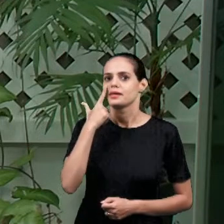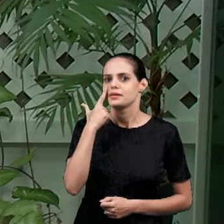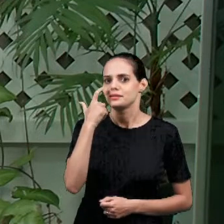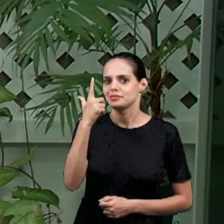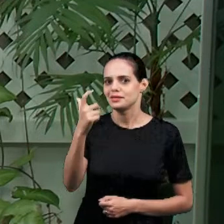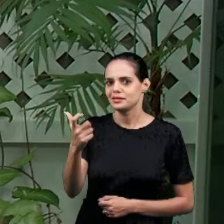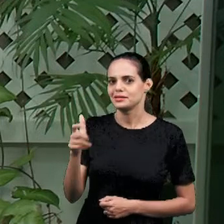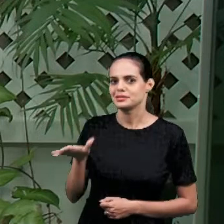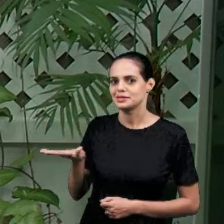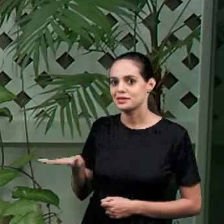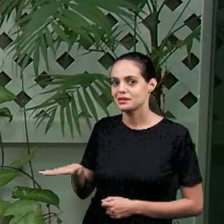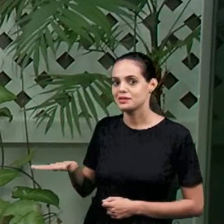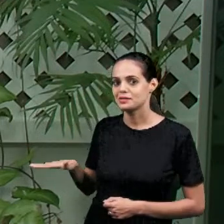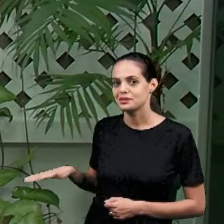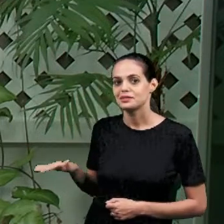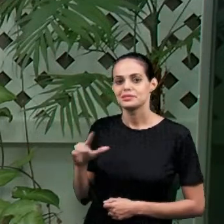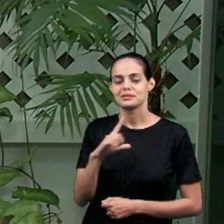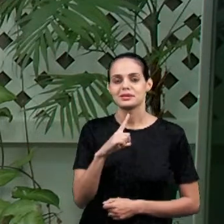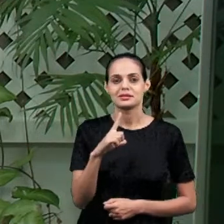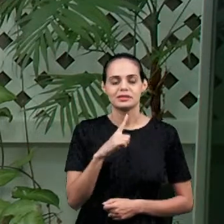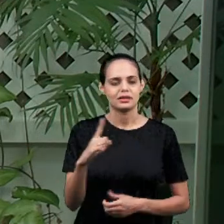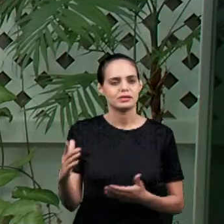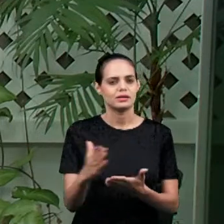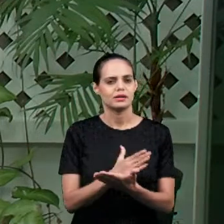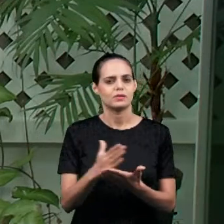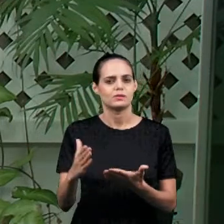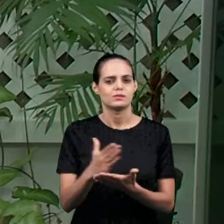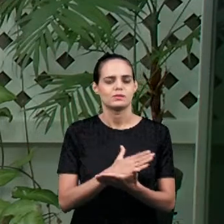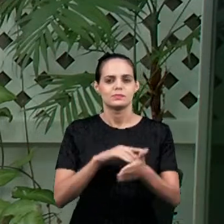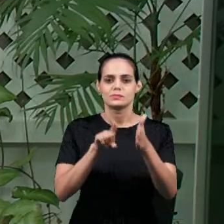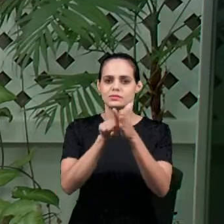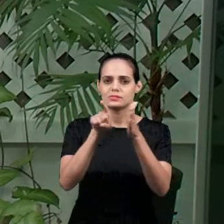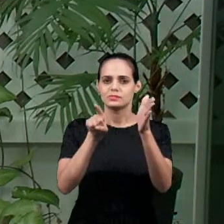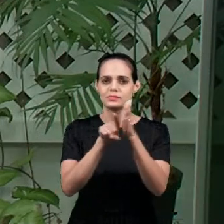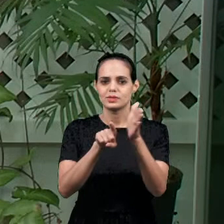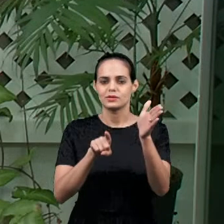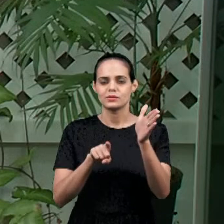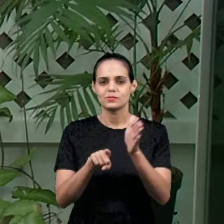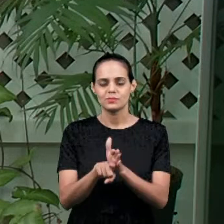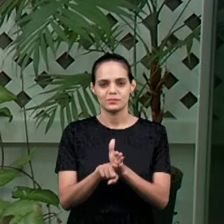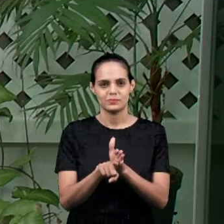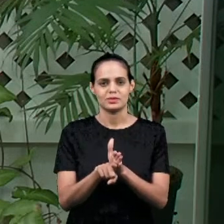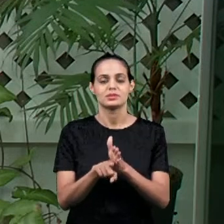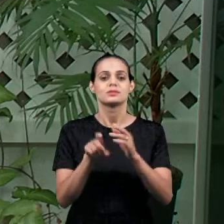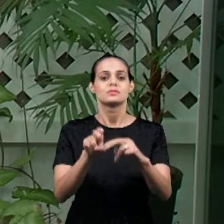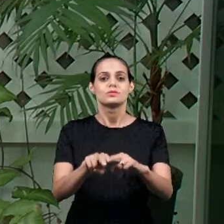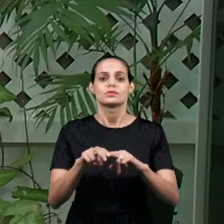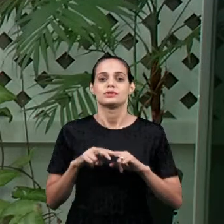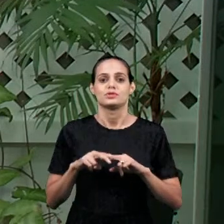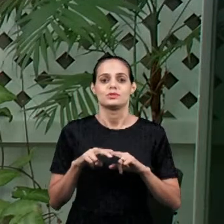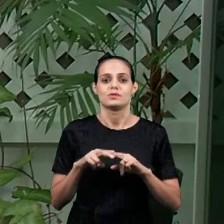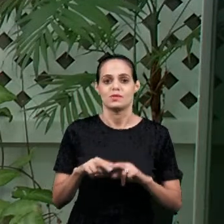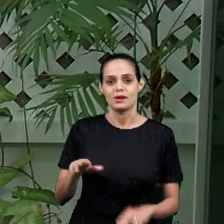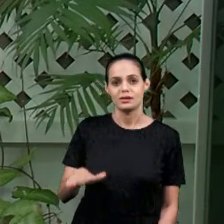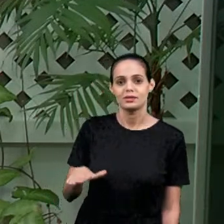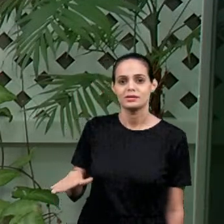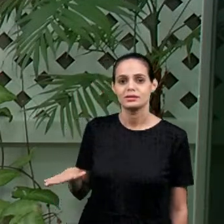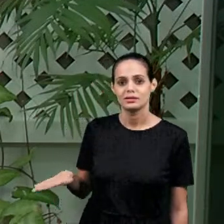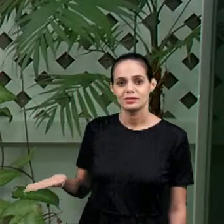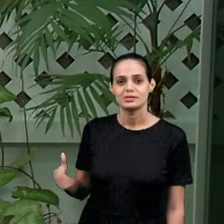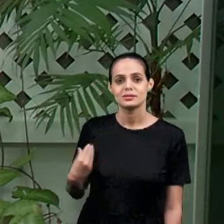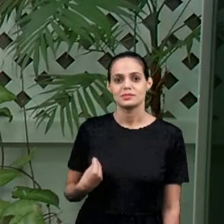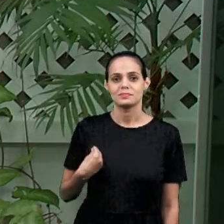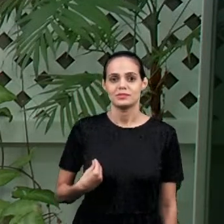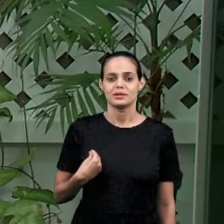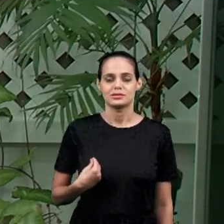têm, e nós estamos colocando algumas perguntas até para que a criança possa participar ali, dado